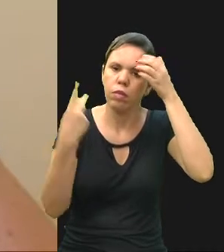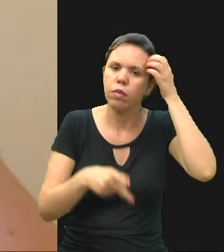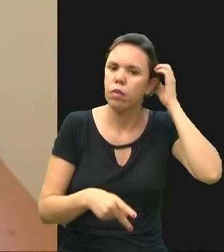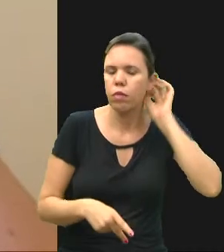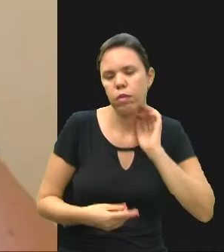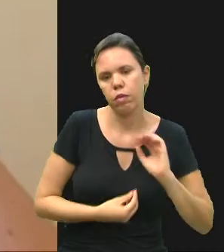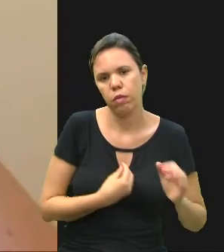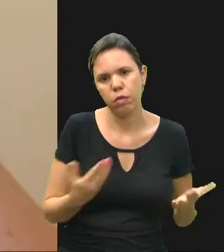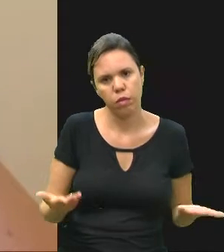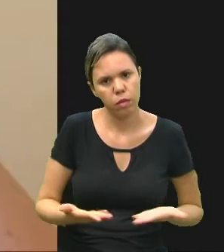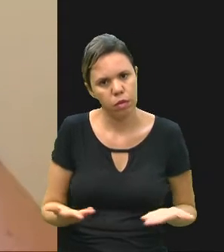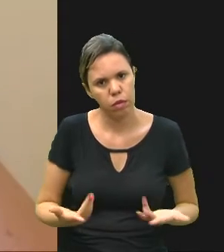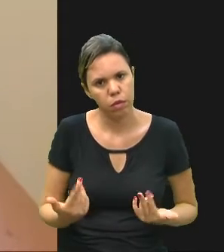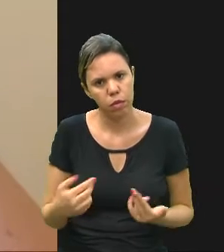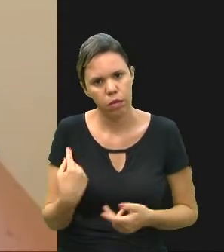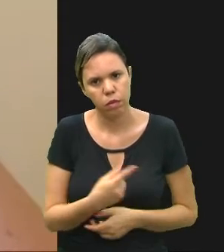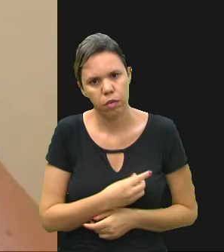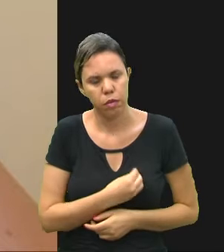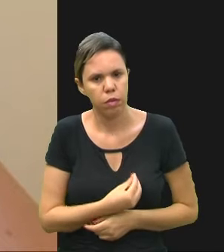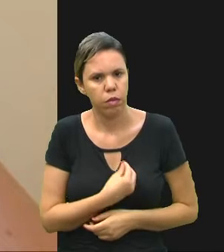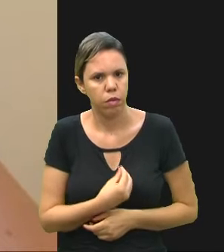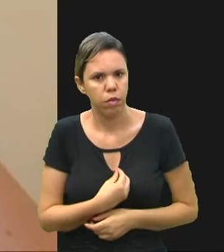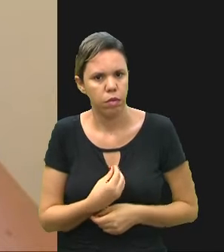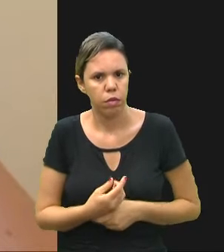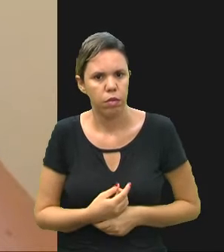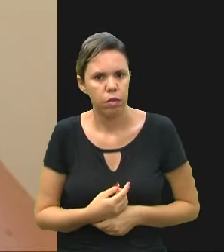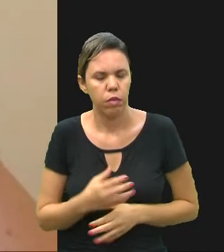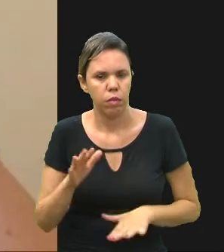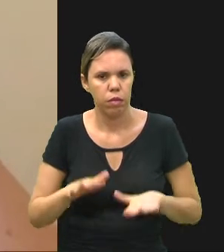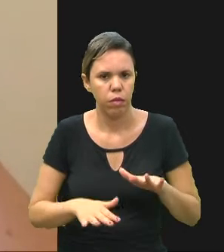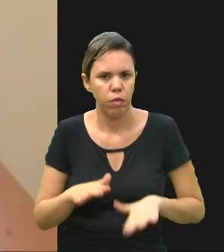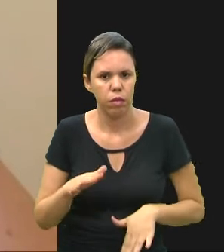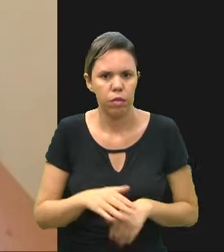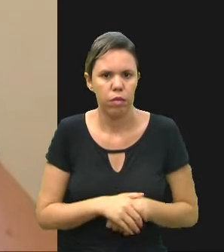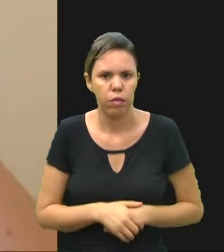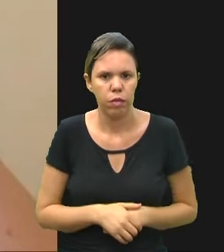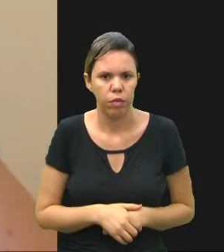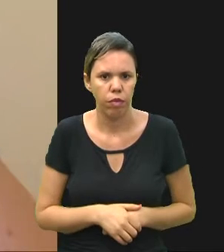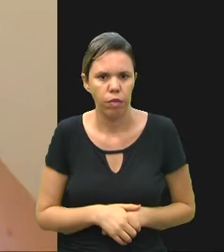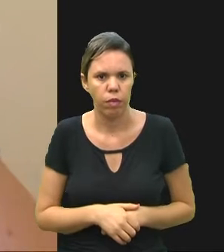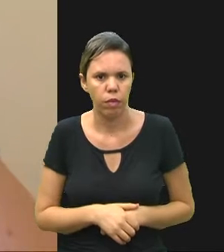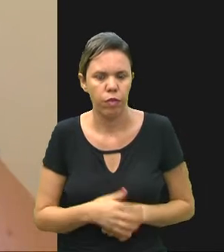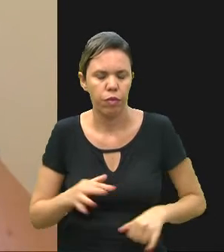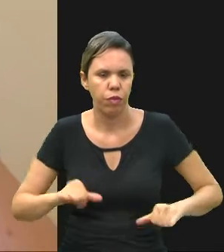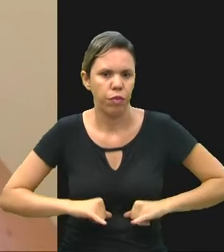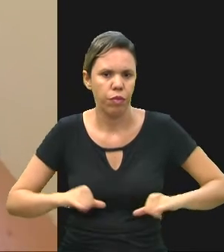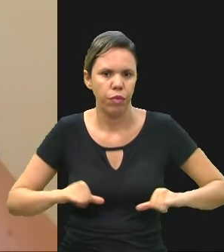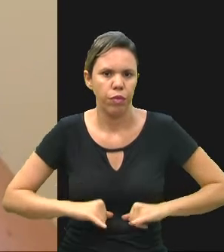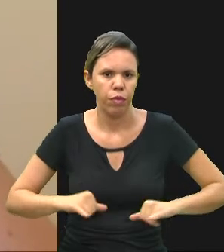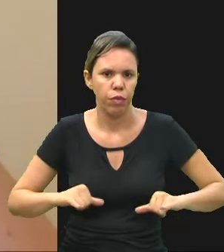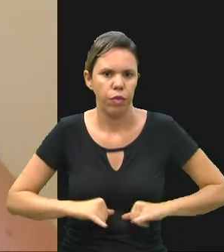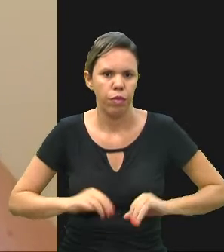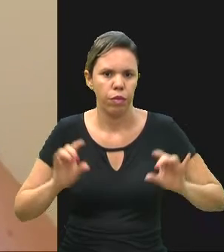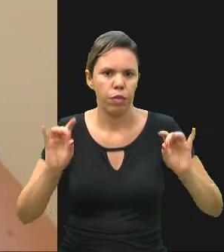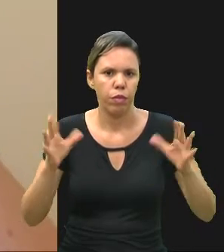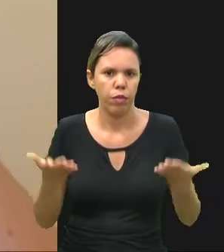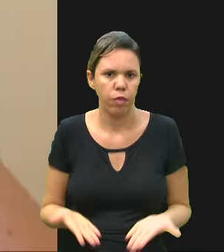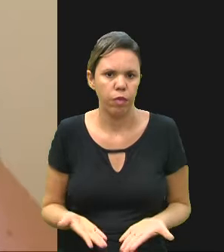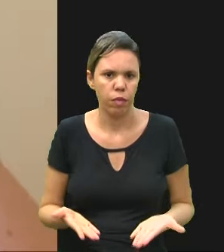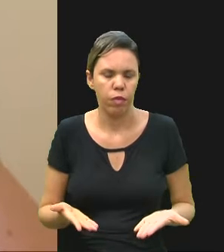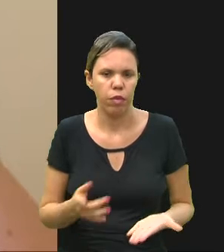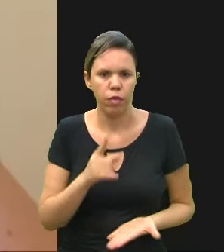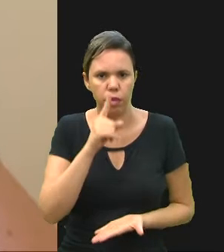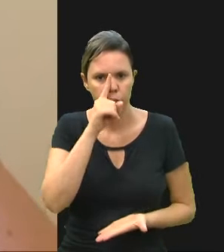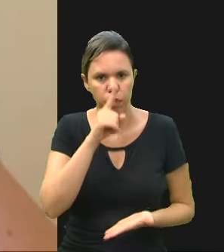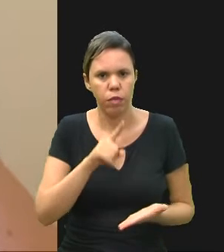trajetória para existir hoje como nós existimos e que muitas vezes estão aí, né, sofrendo, em especial, com